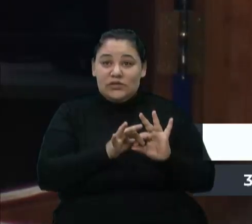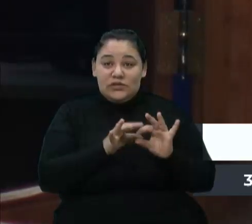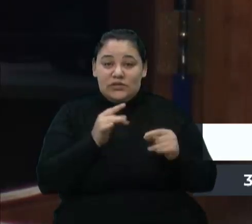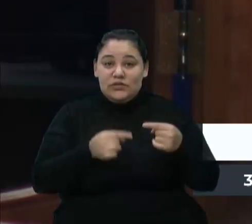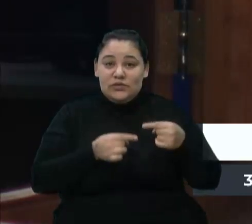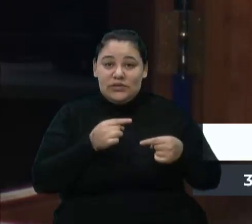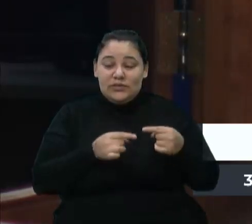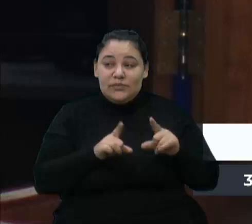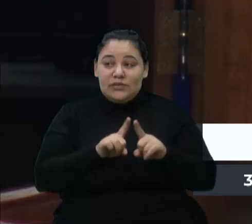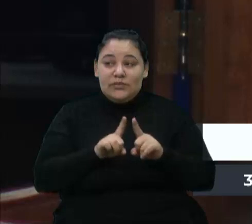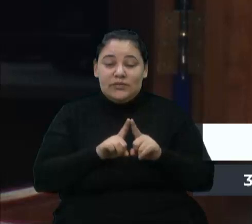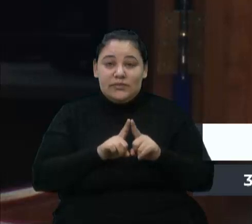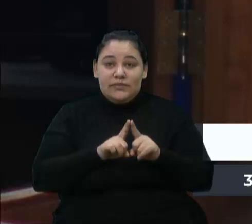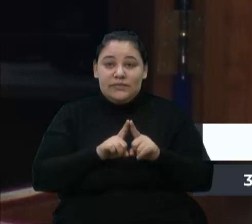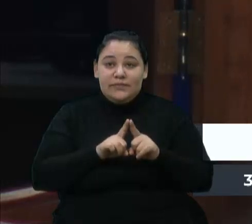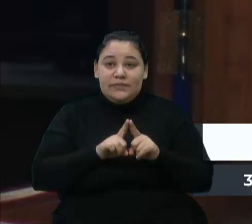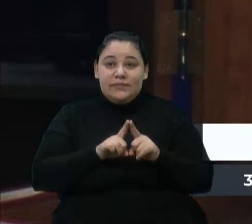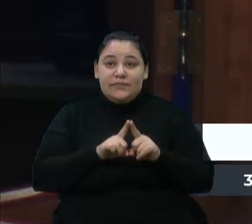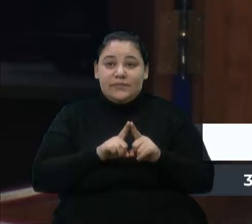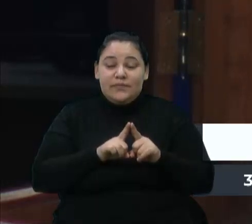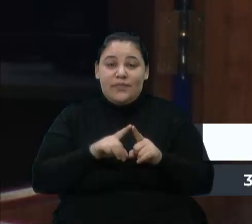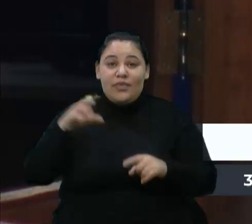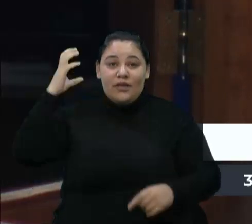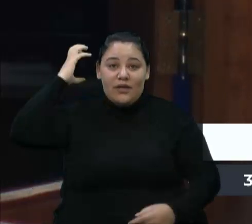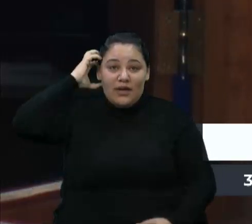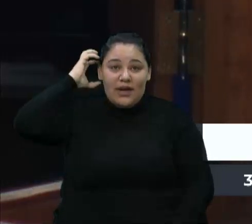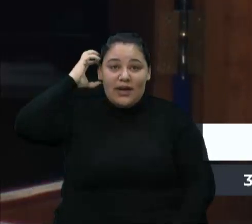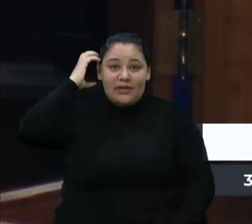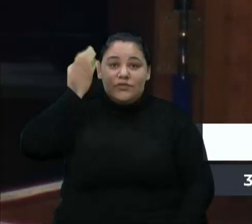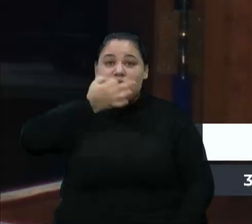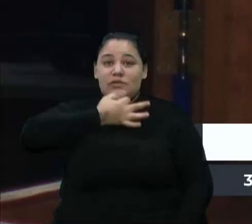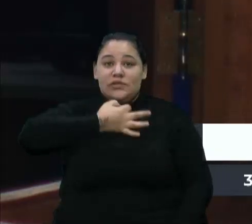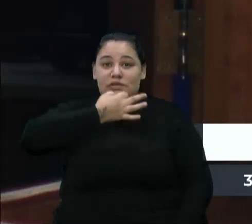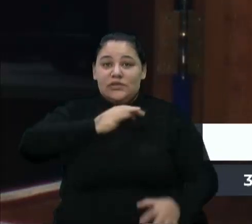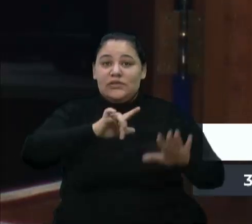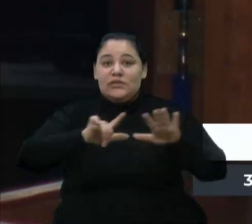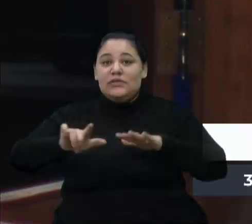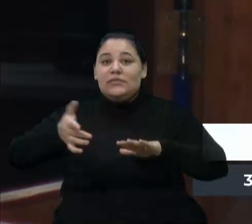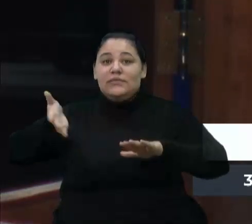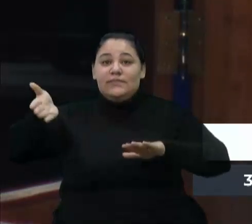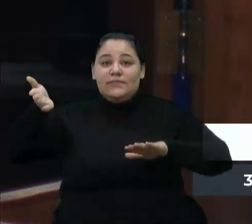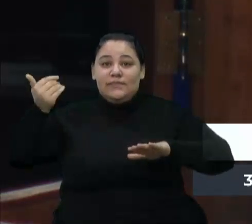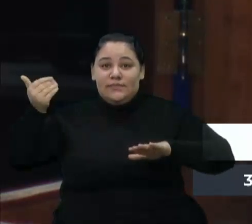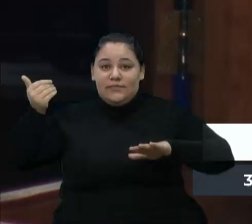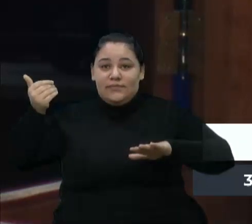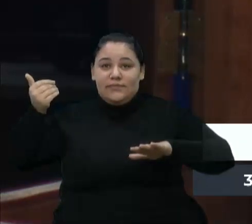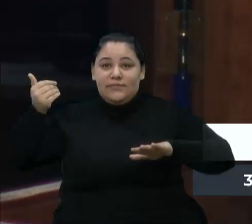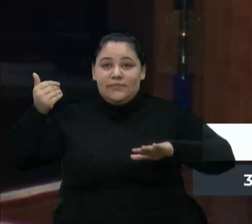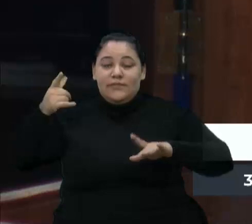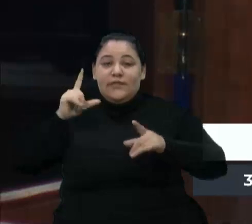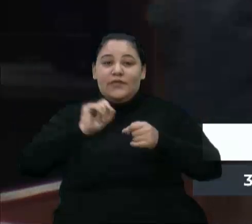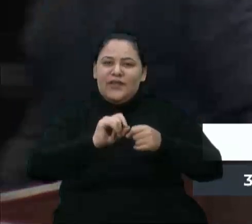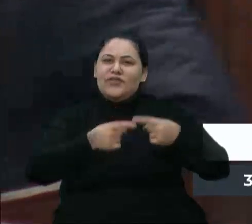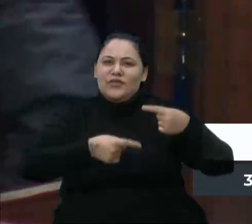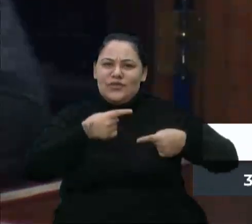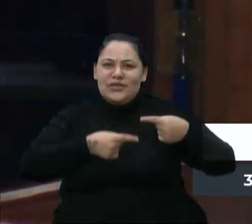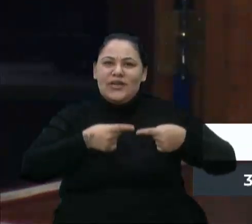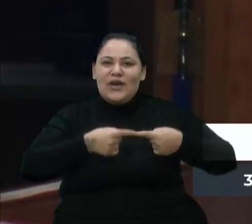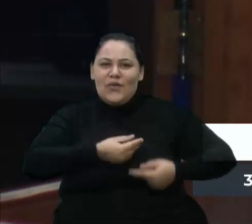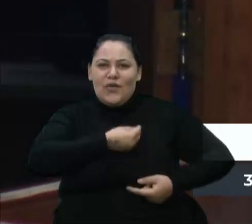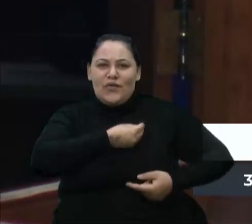debate. A Rádio Caxias, a semana passada, fez debate no